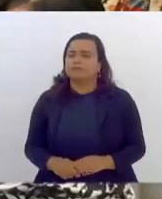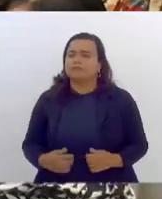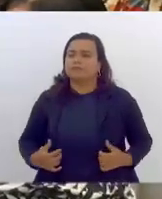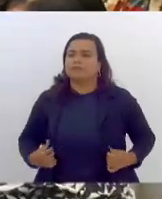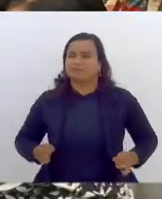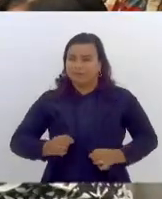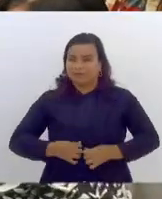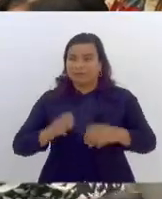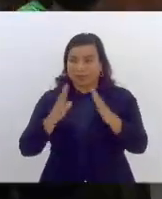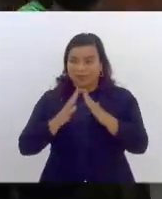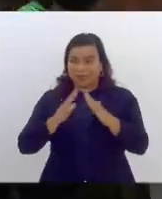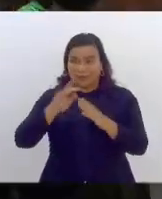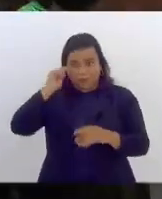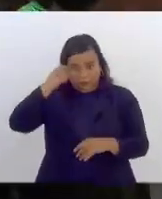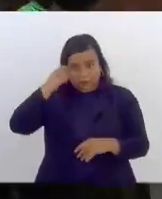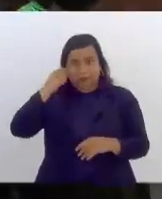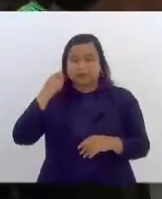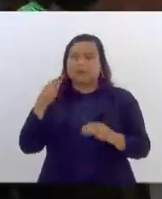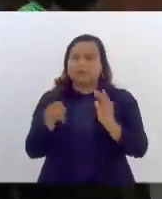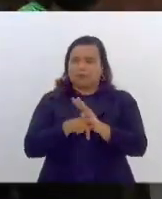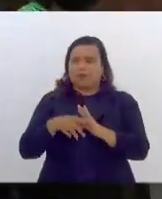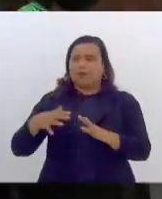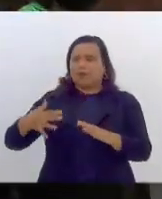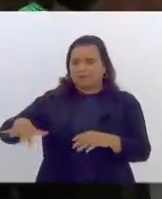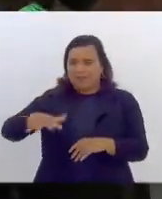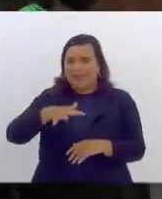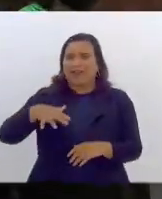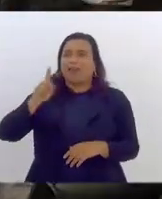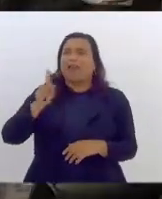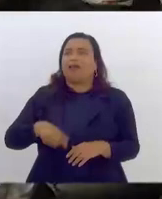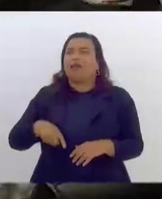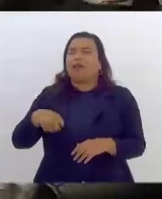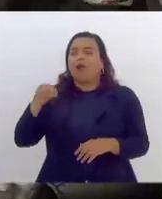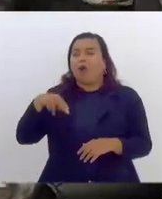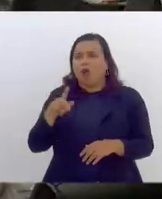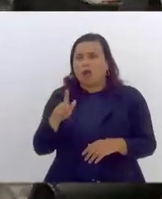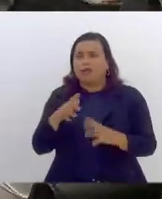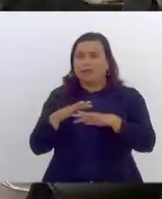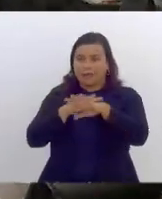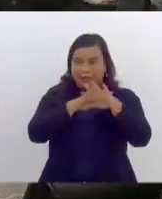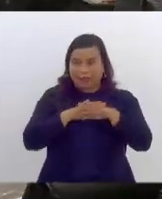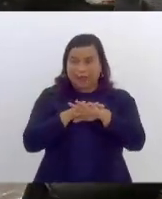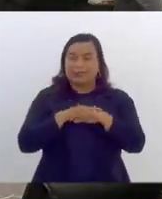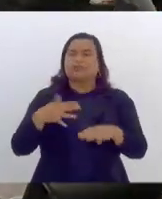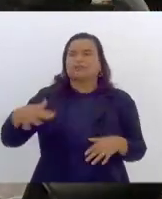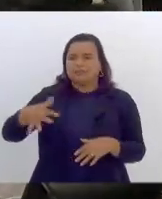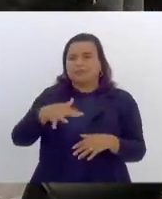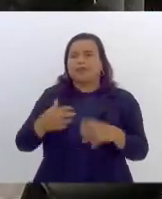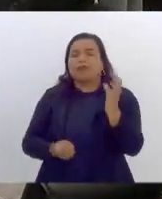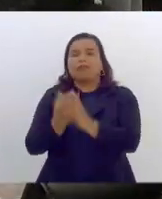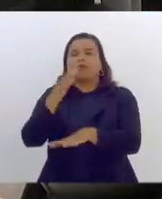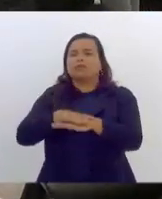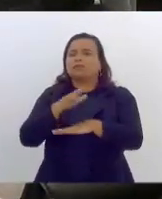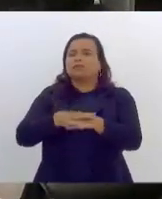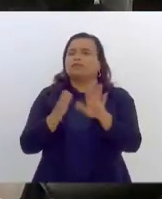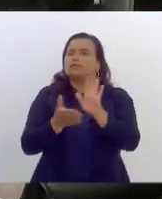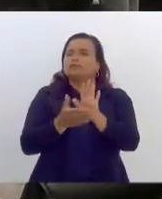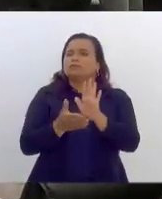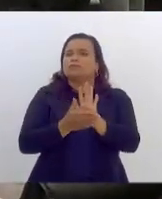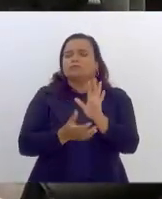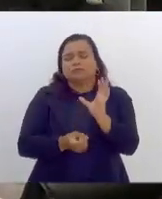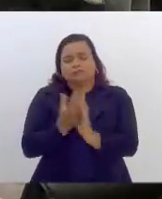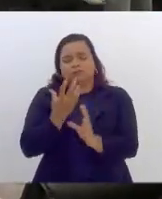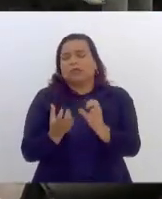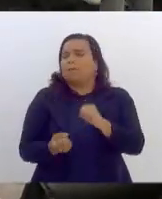A Casa Preta da Maré é uma ONG da Redes da Maré que propõe a produção de conhecimento de